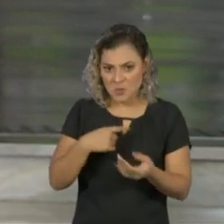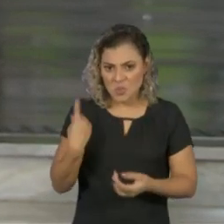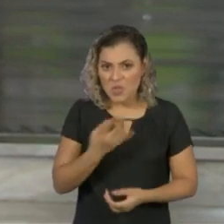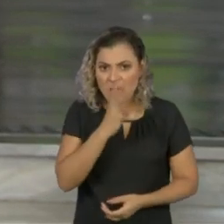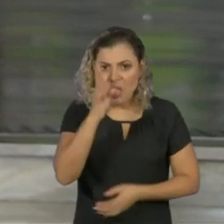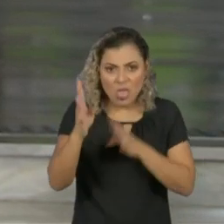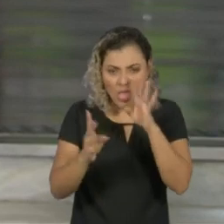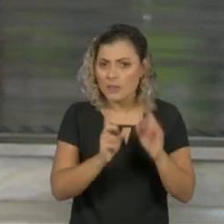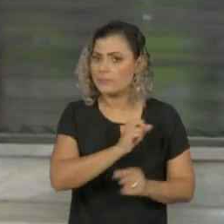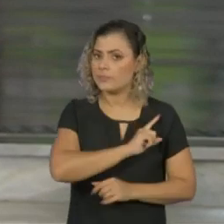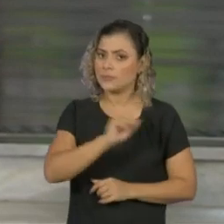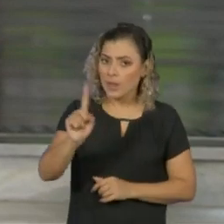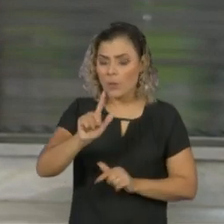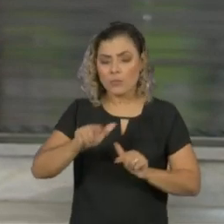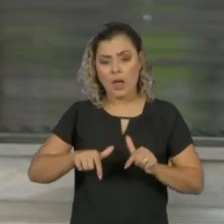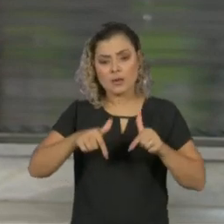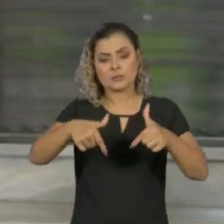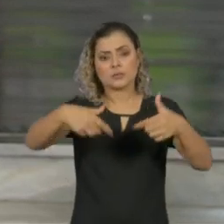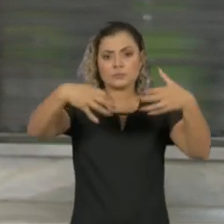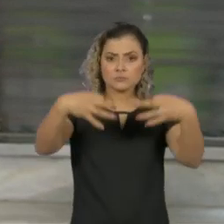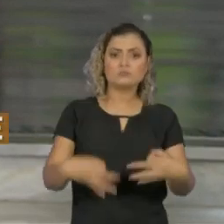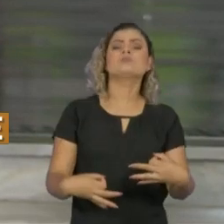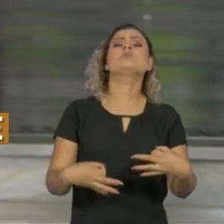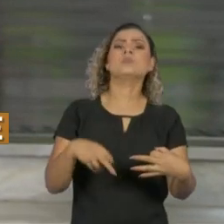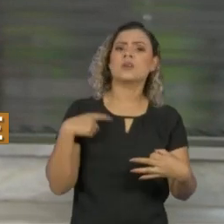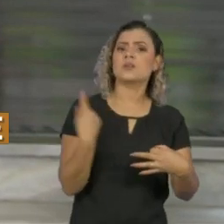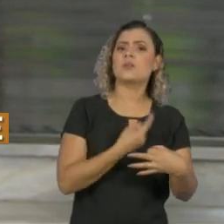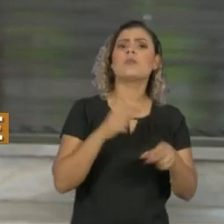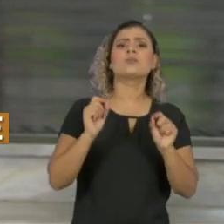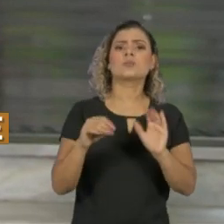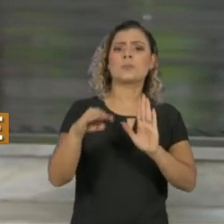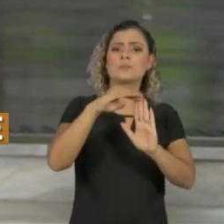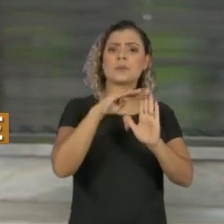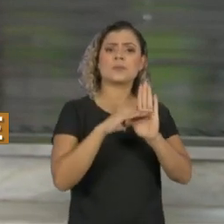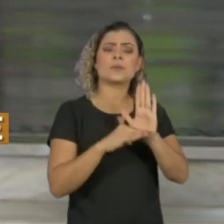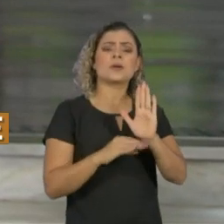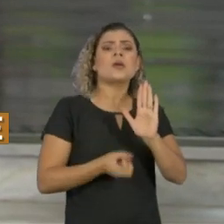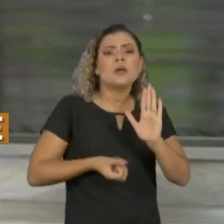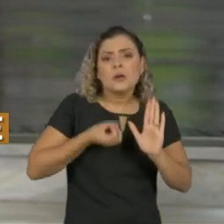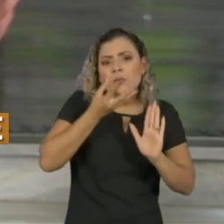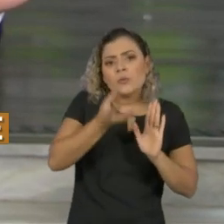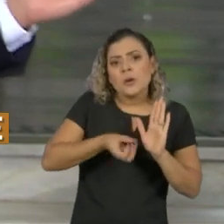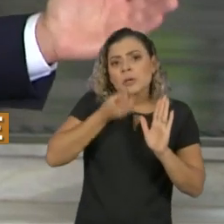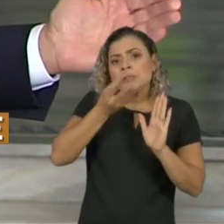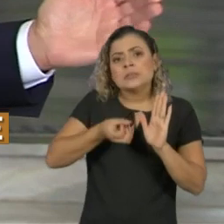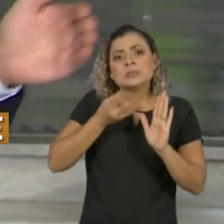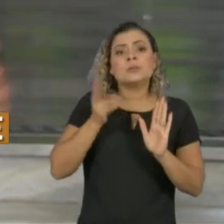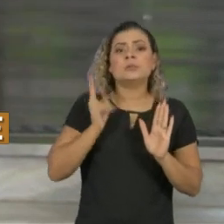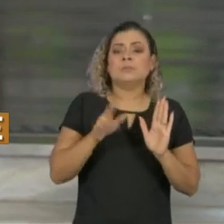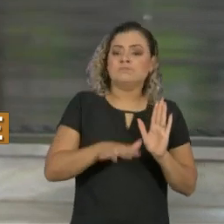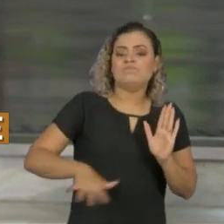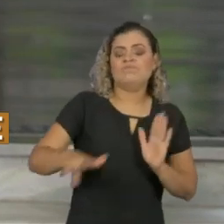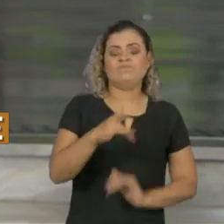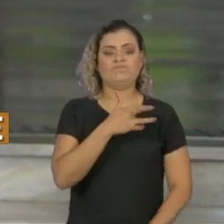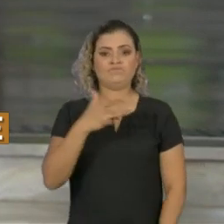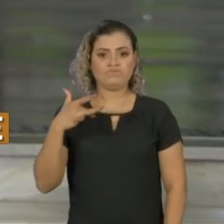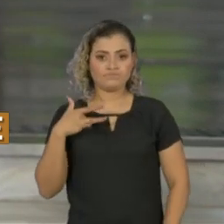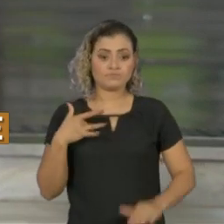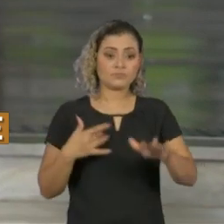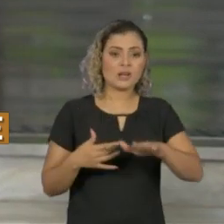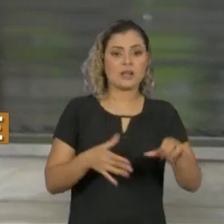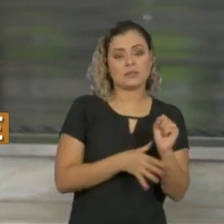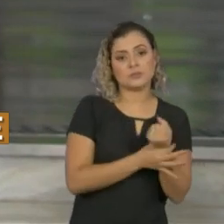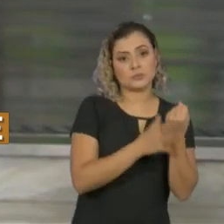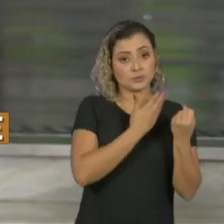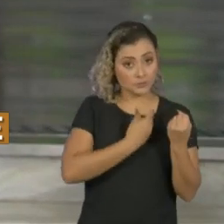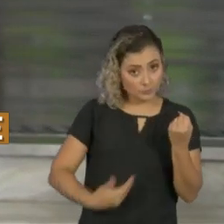precipitaremos medidas, mas faremos que elas sejam amparadas por informações que vêm da área da saúde, da área de